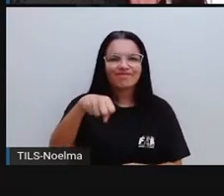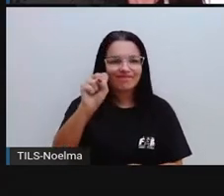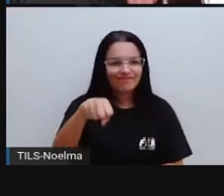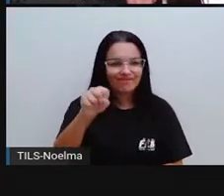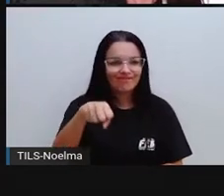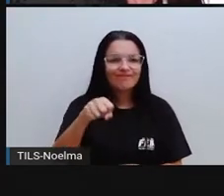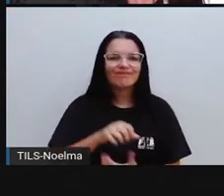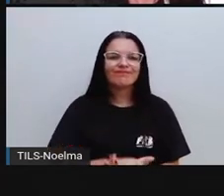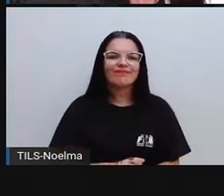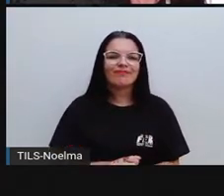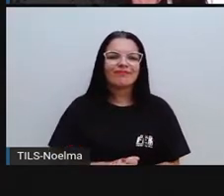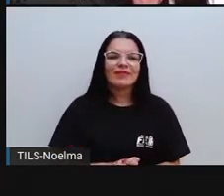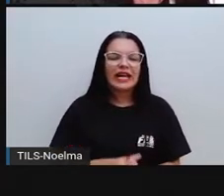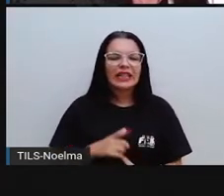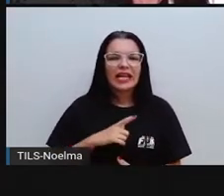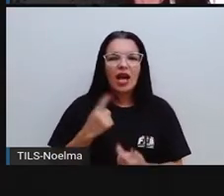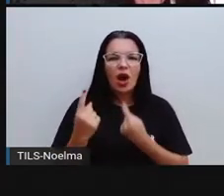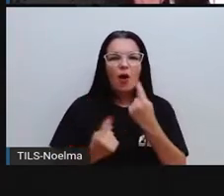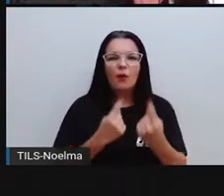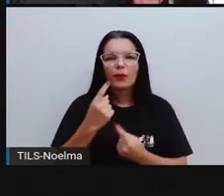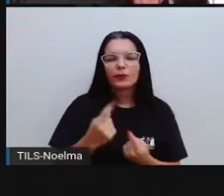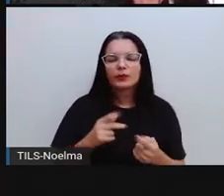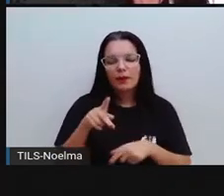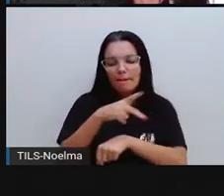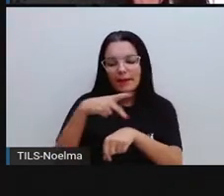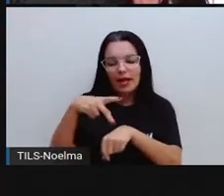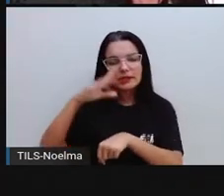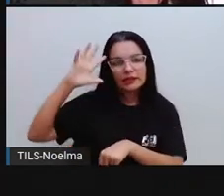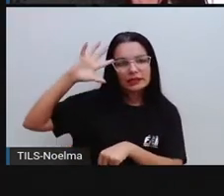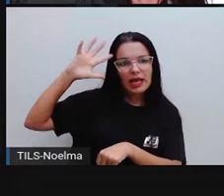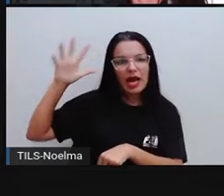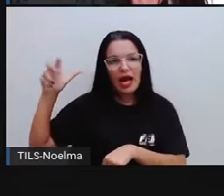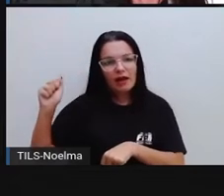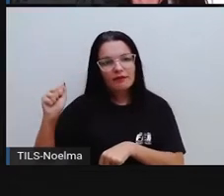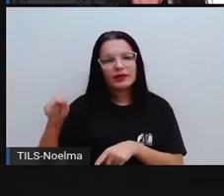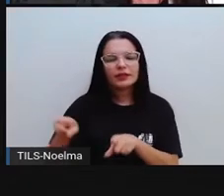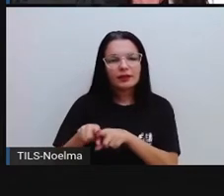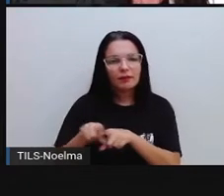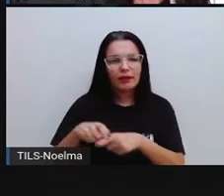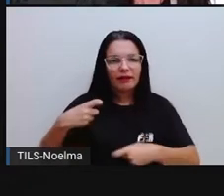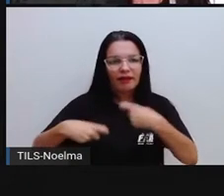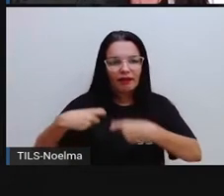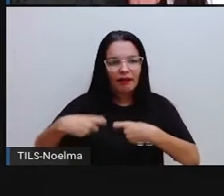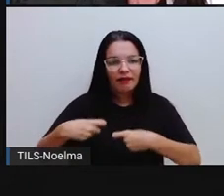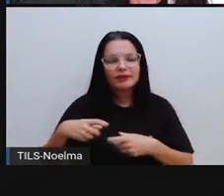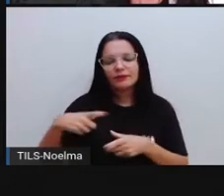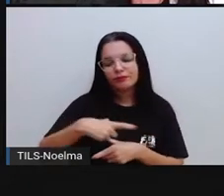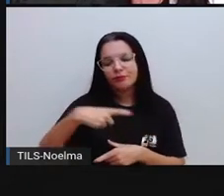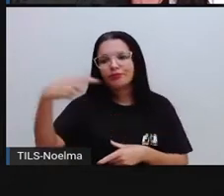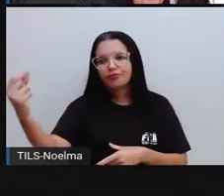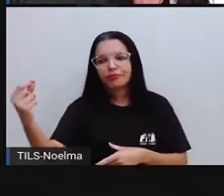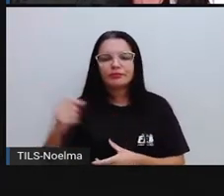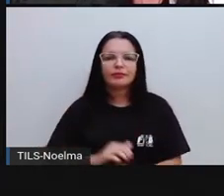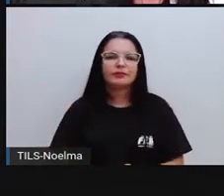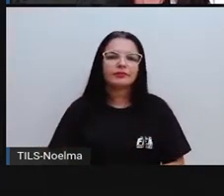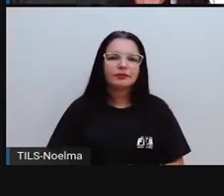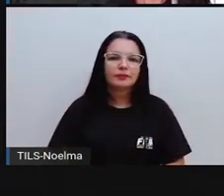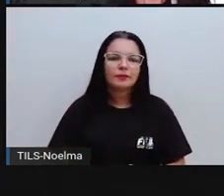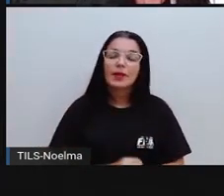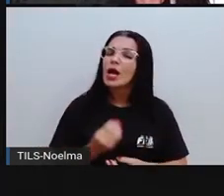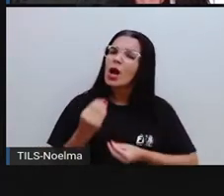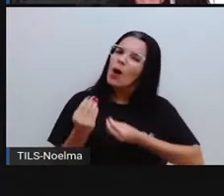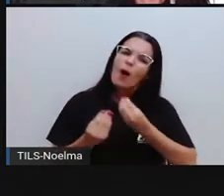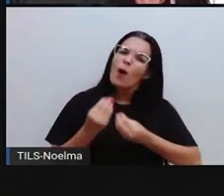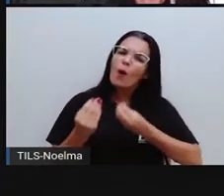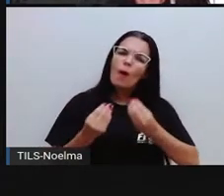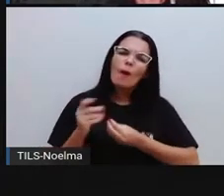dos seus países de origem devido às guerras, né, que acontecem. Como é que era a vida desses imigrantes